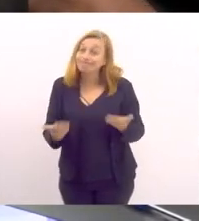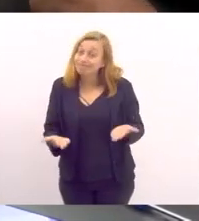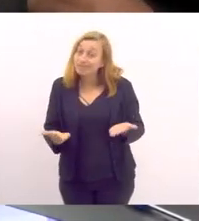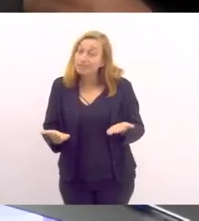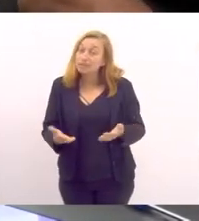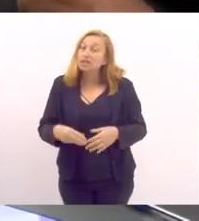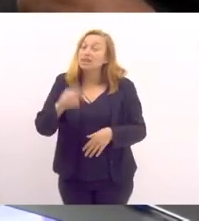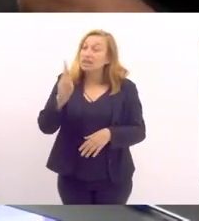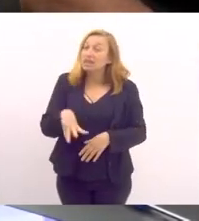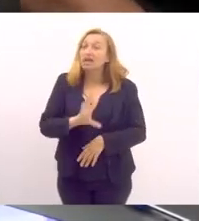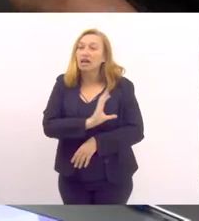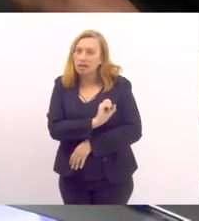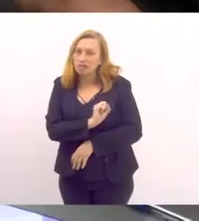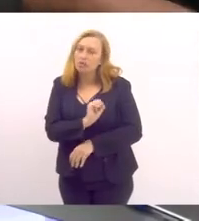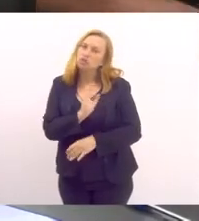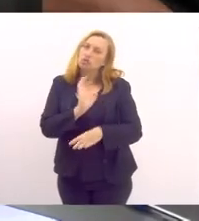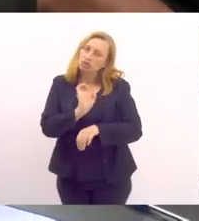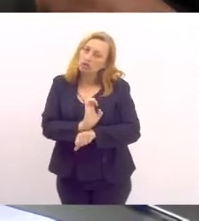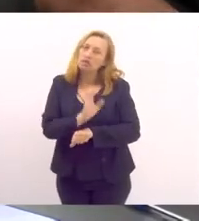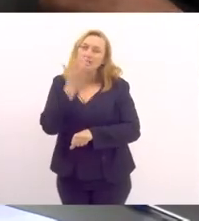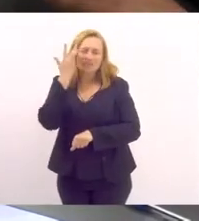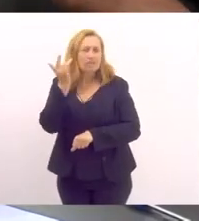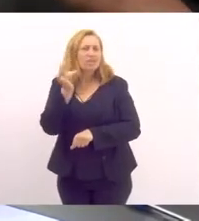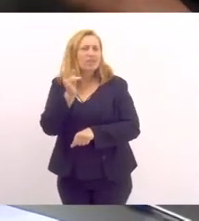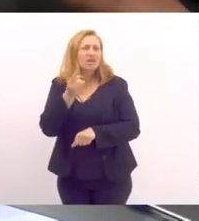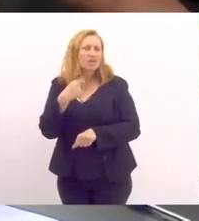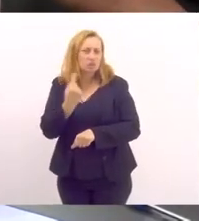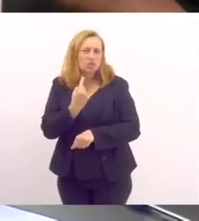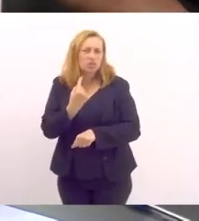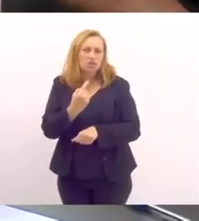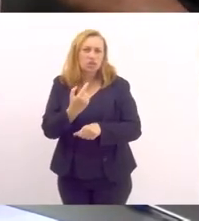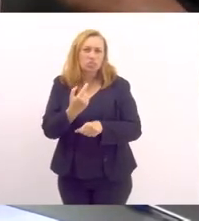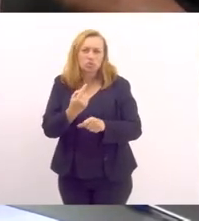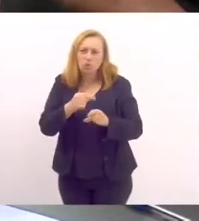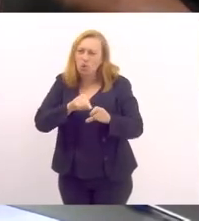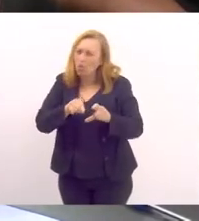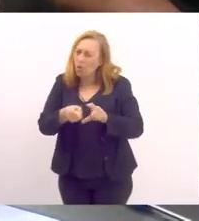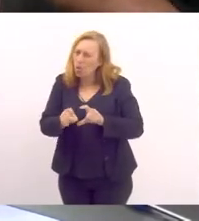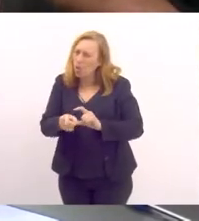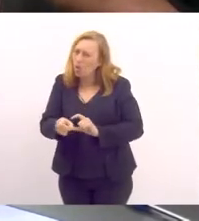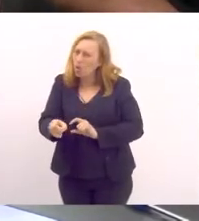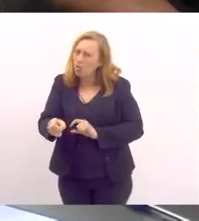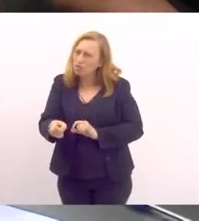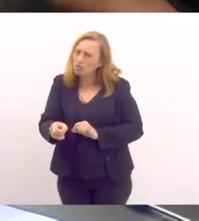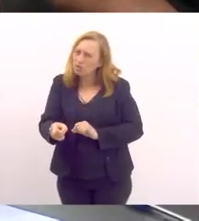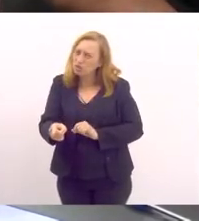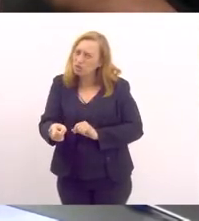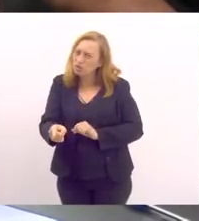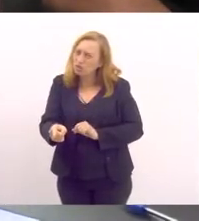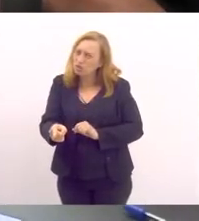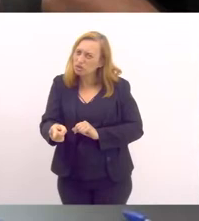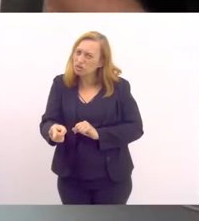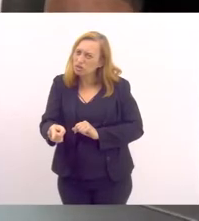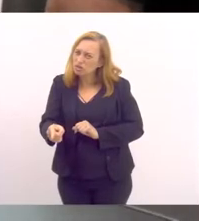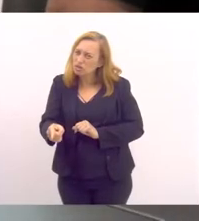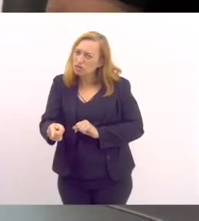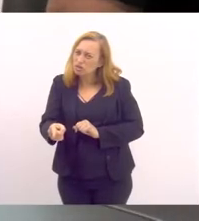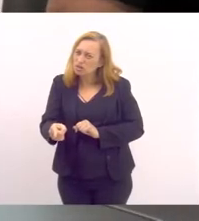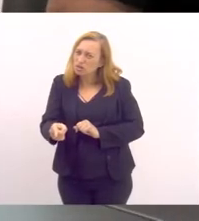esse Estado, saber que estamos tão longe na classificação global de turismo